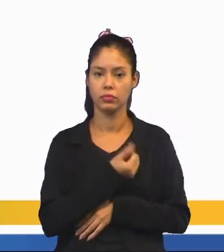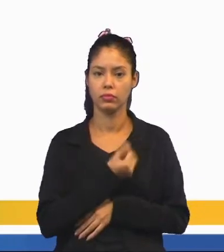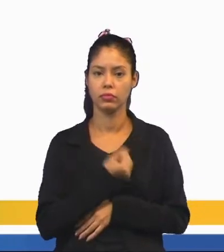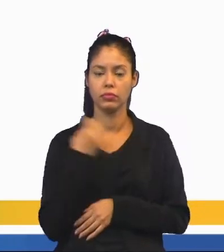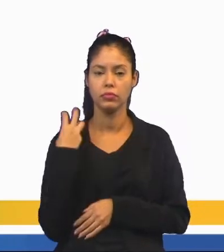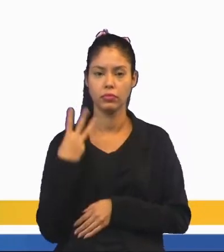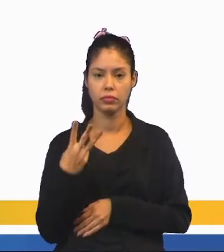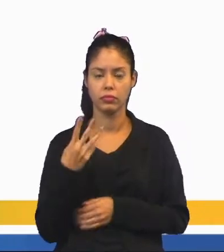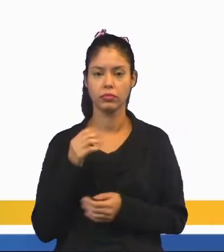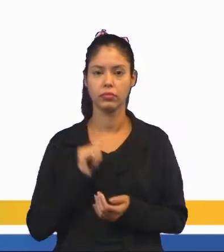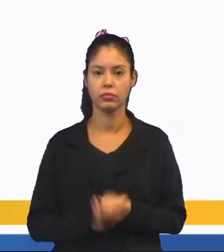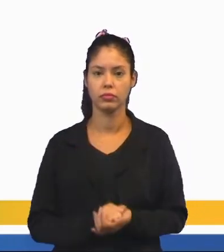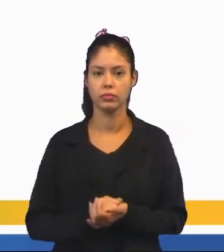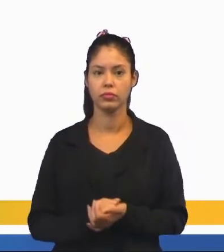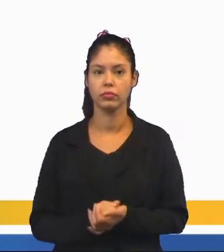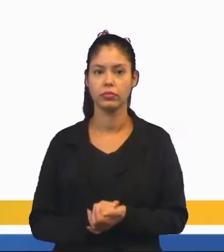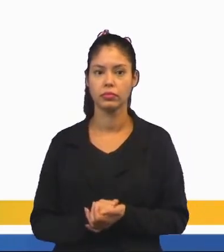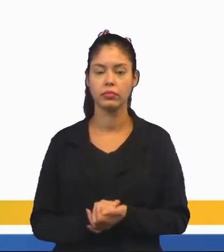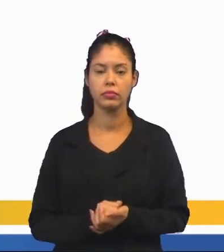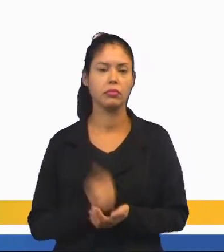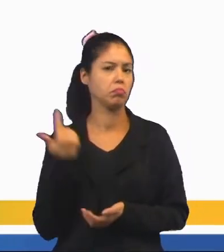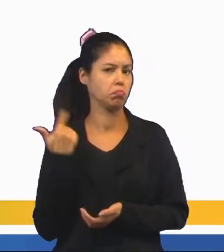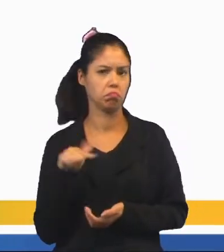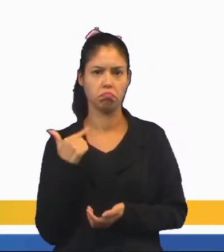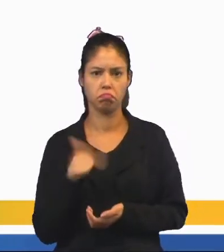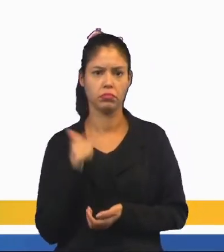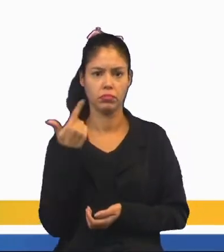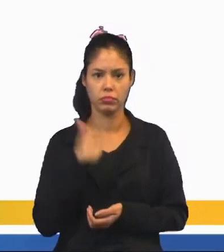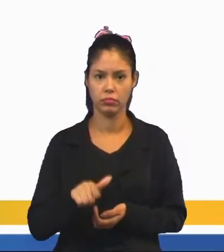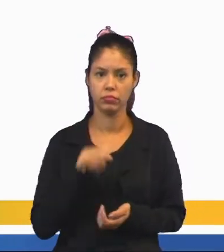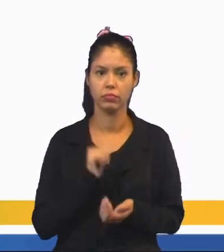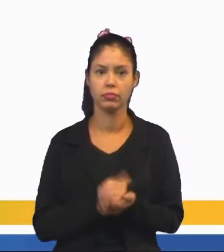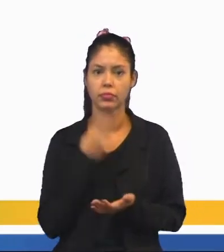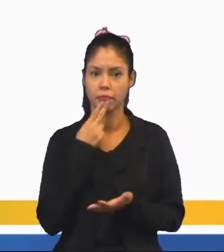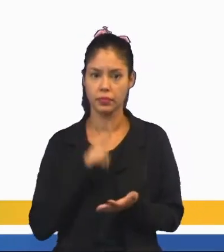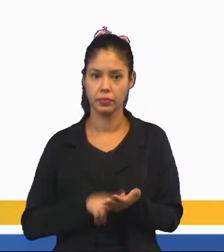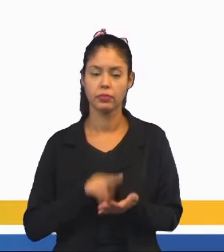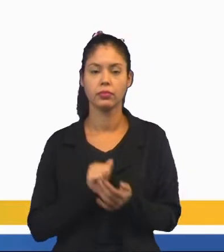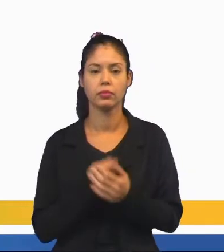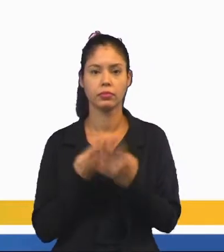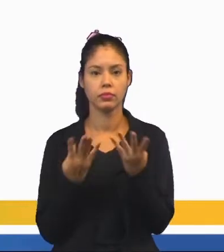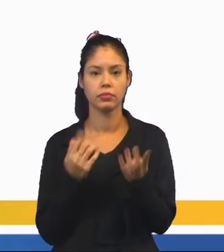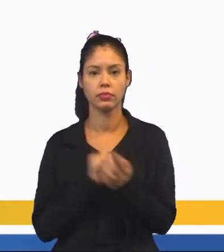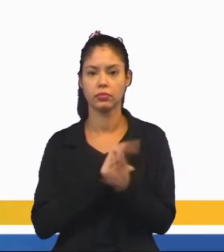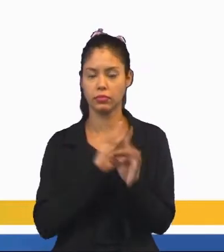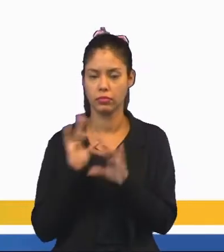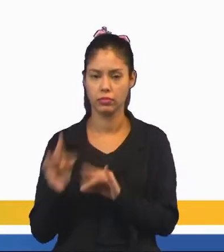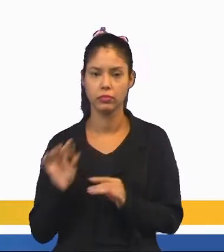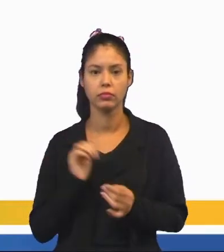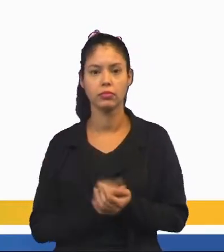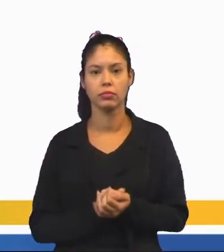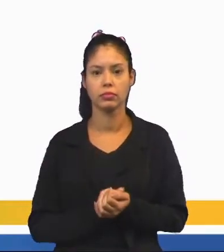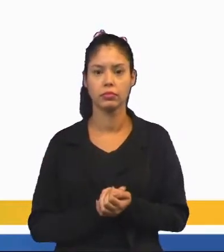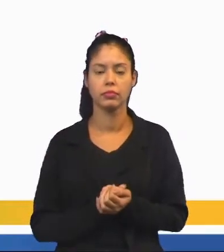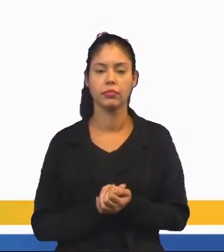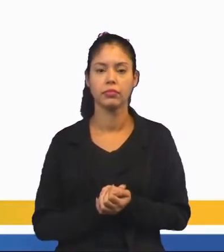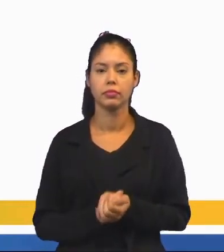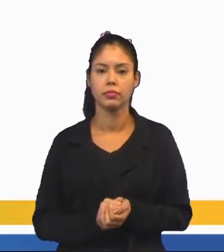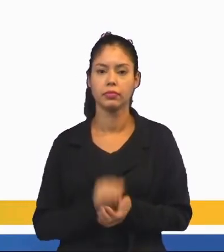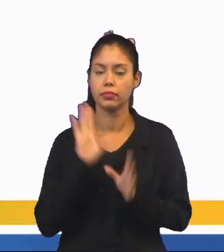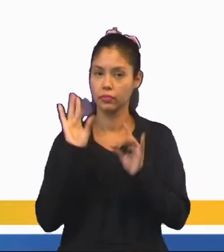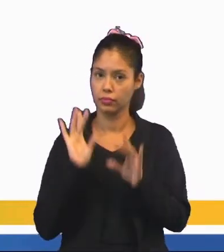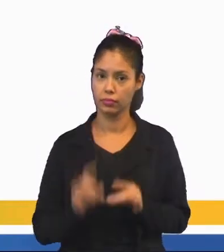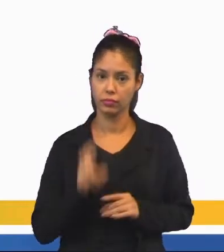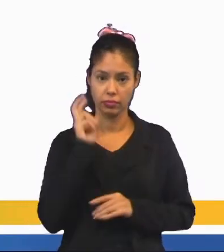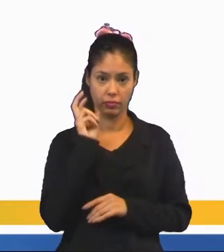formar números com 3 algarismos, sem repetições, de cartas em cada composição.